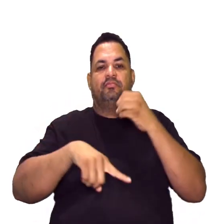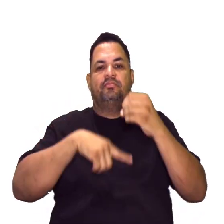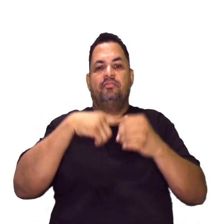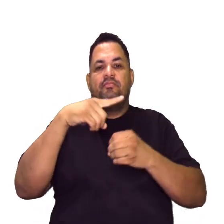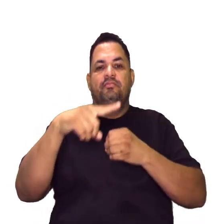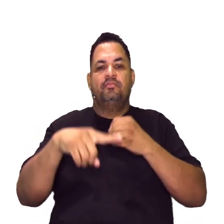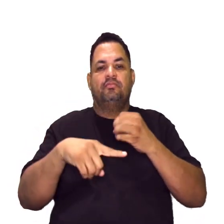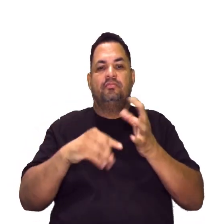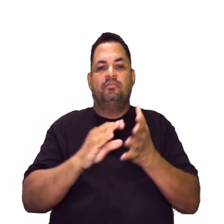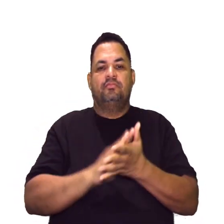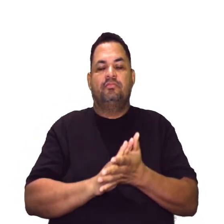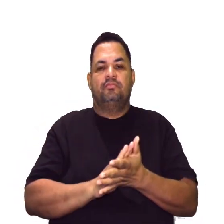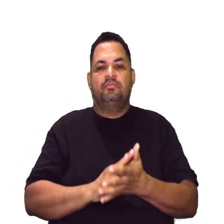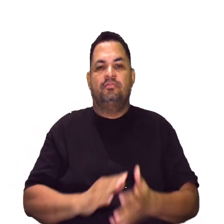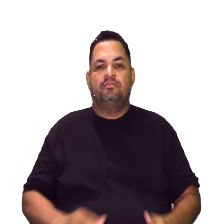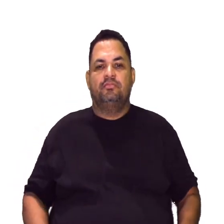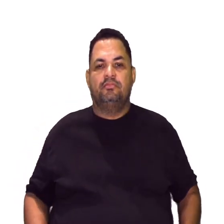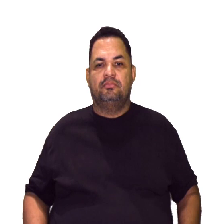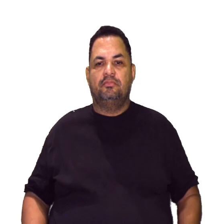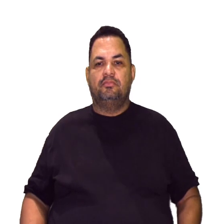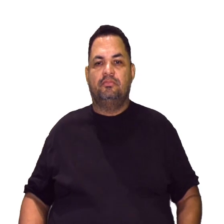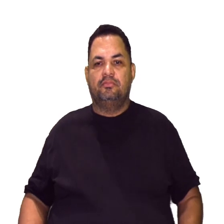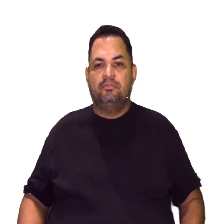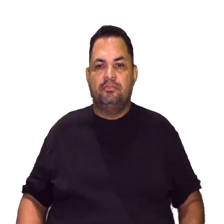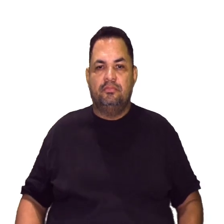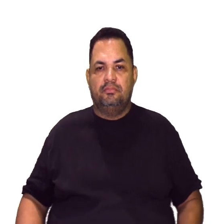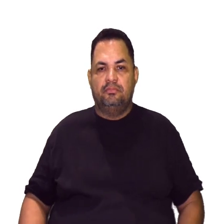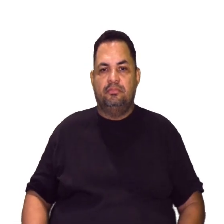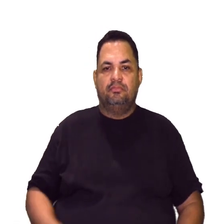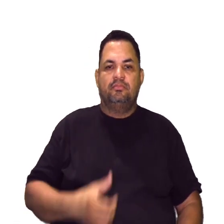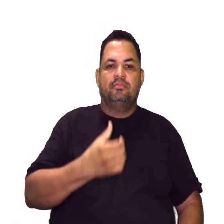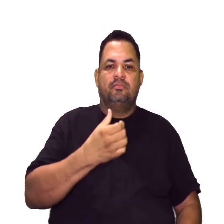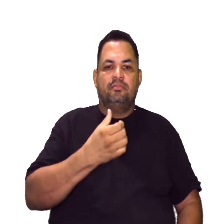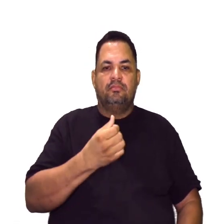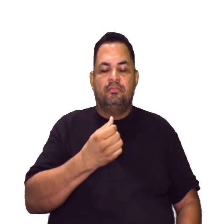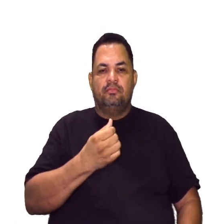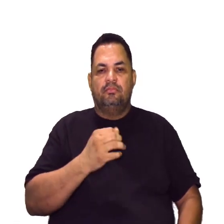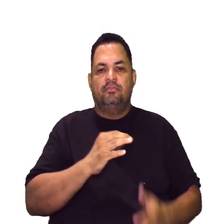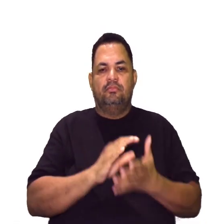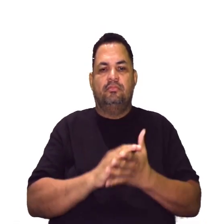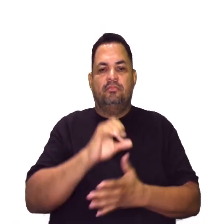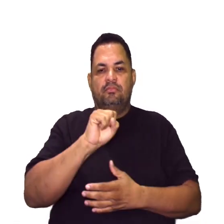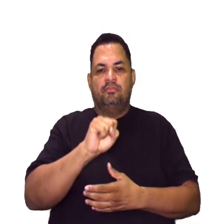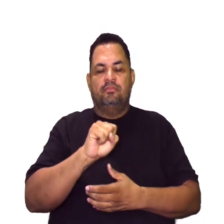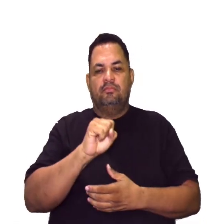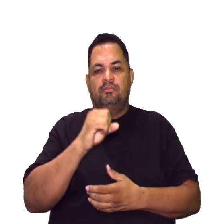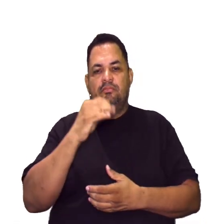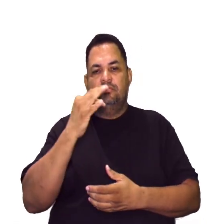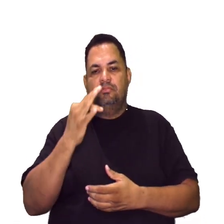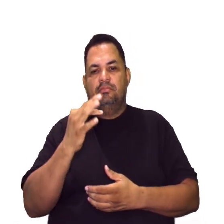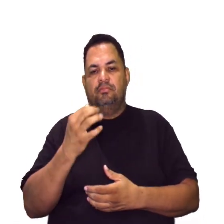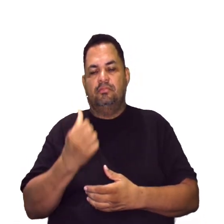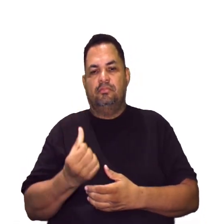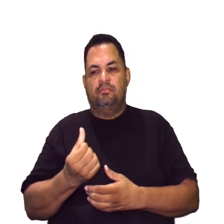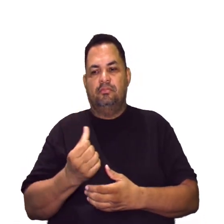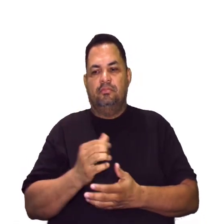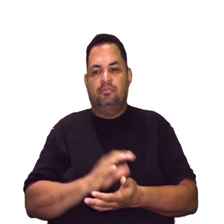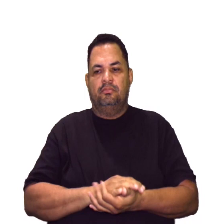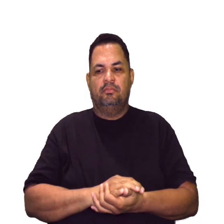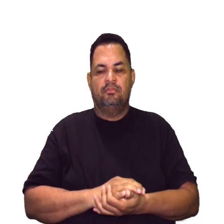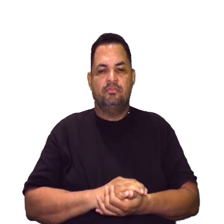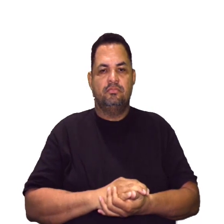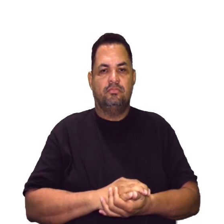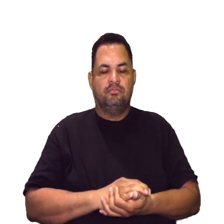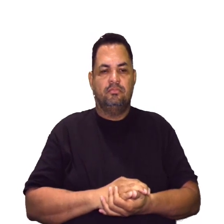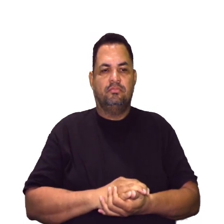átomos. E aí? São 6 do flúor e 1 do enxofre. Independente do